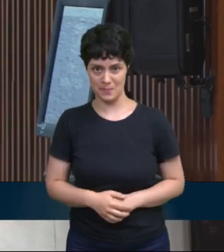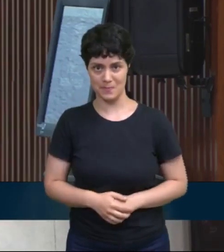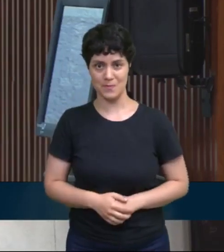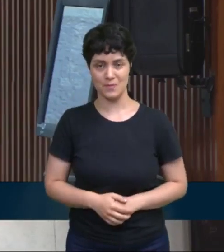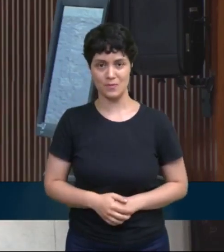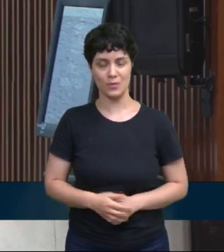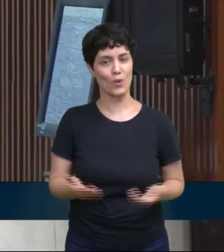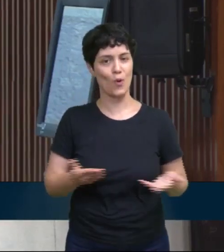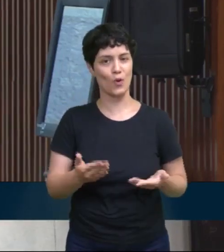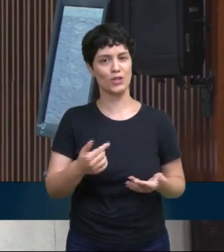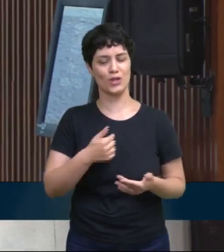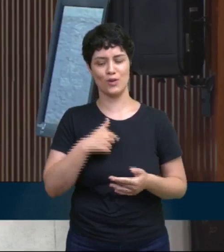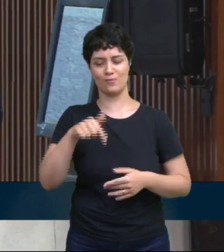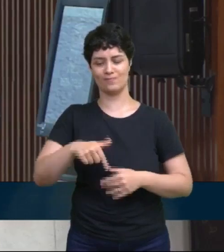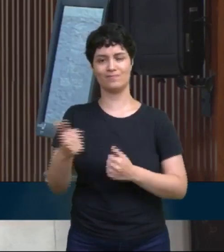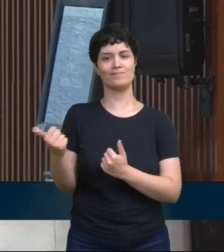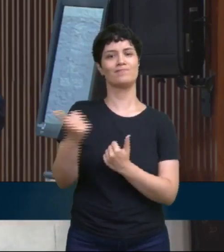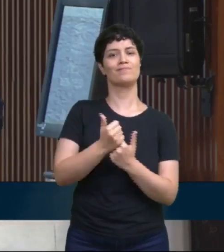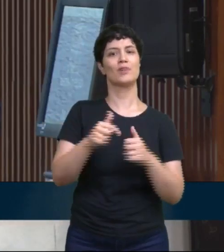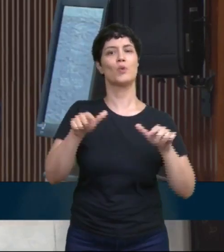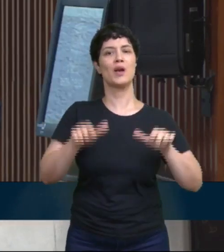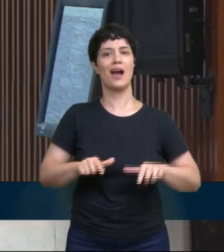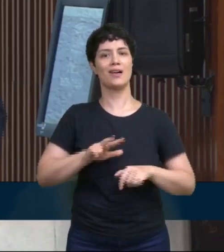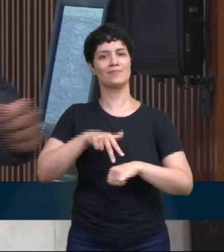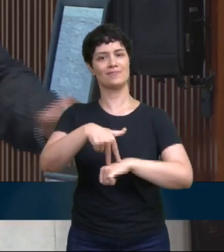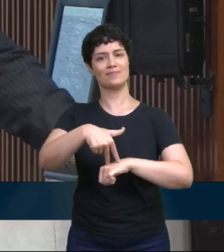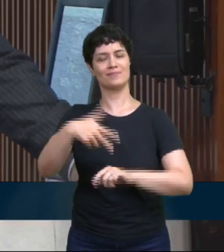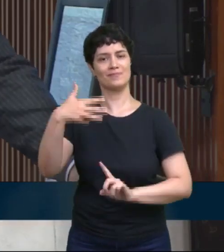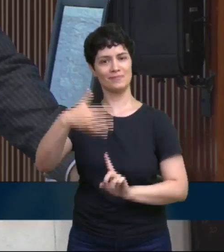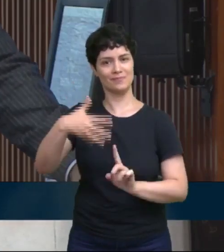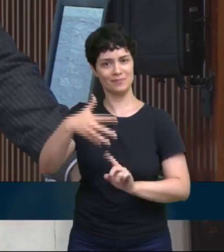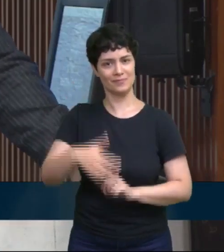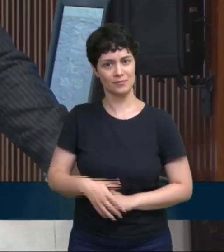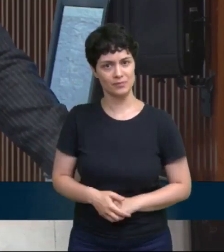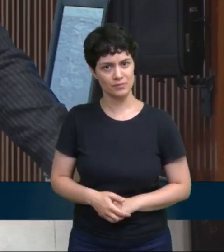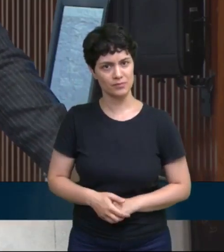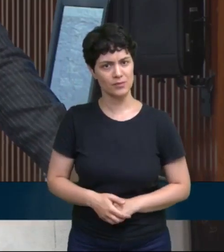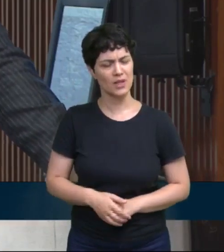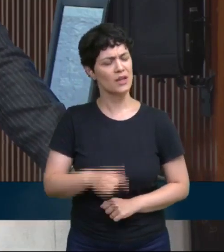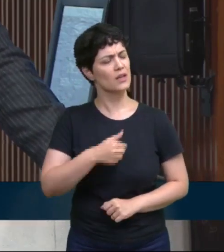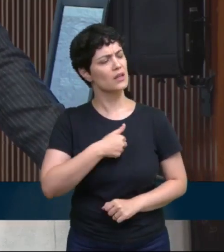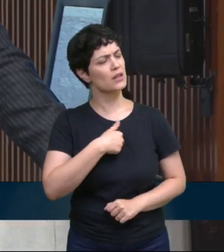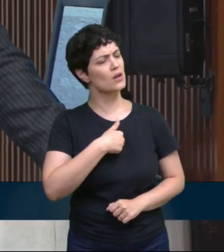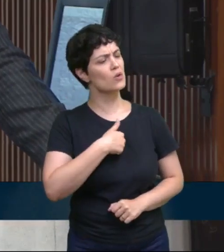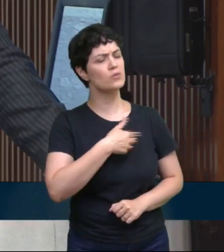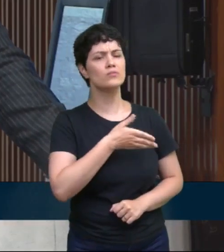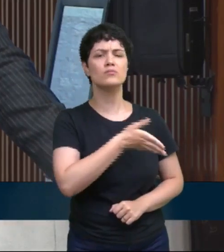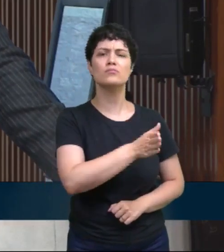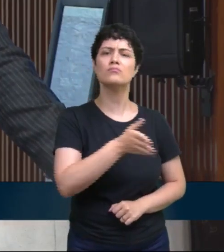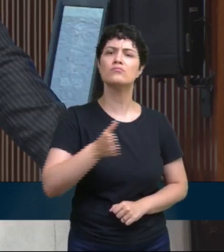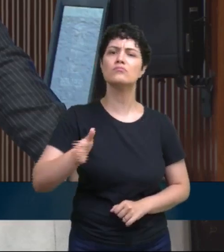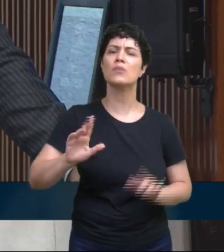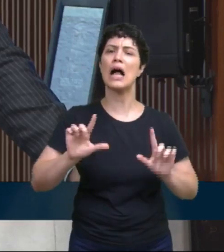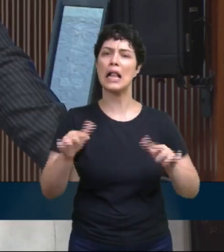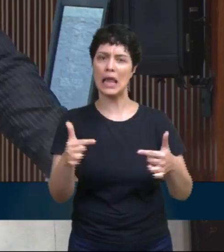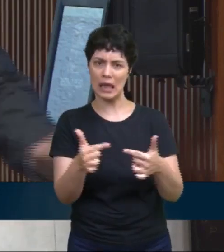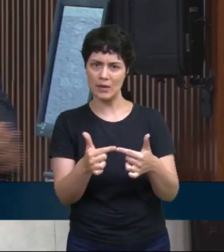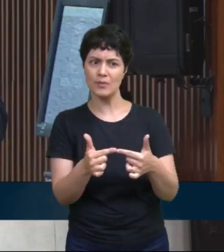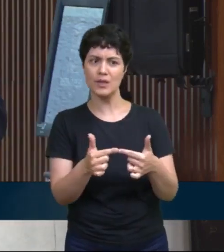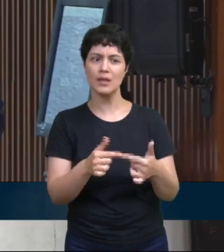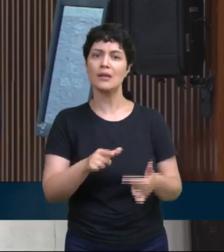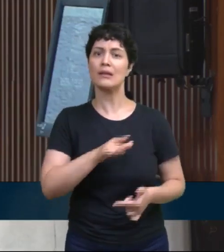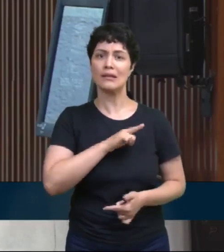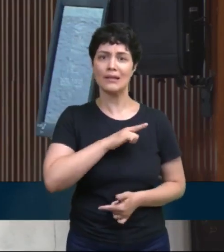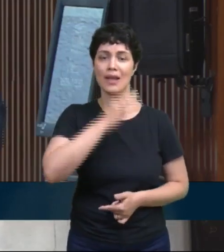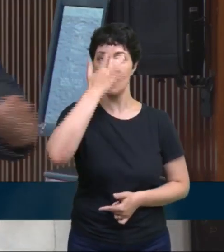E andando pela casa, conversando com funcionários, tem gente aqui que me conhece desde que eu tinha 3